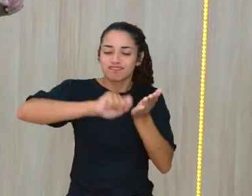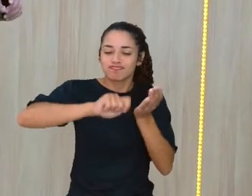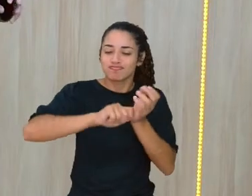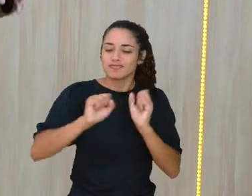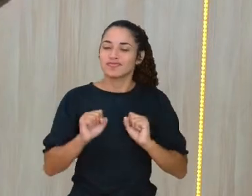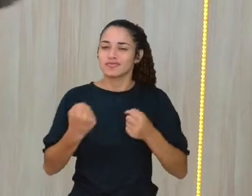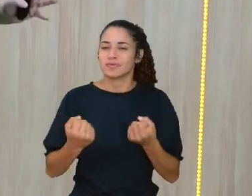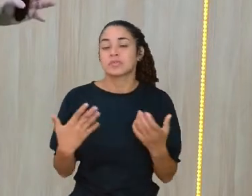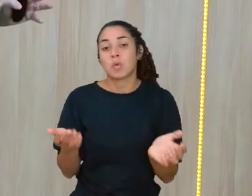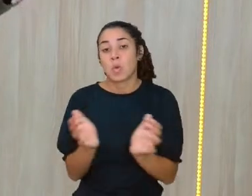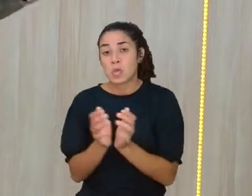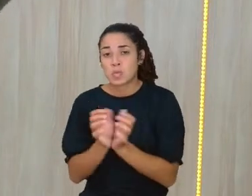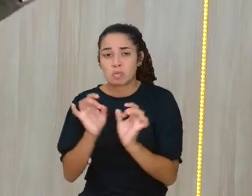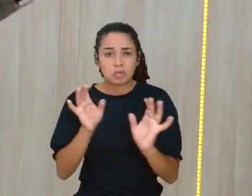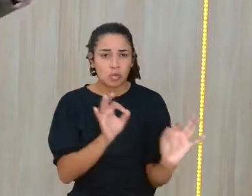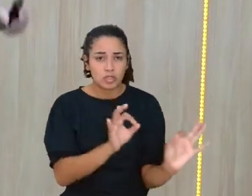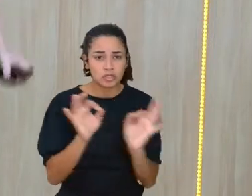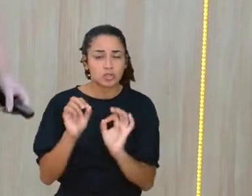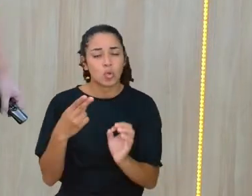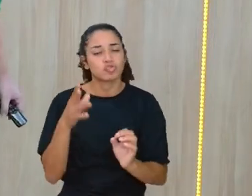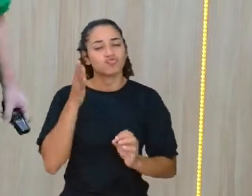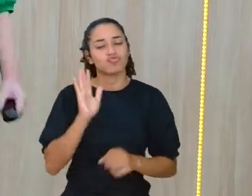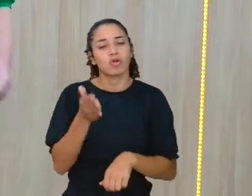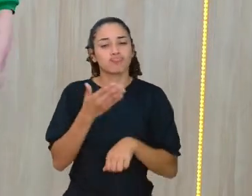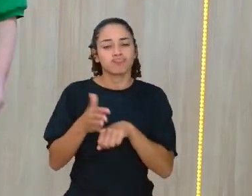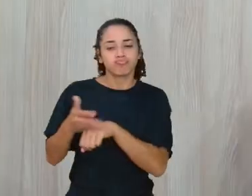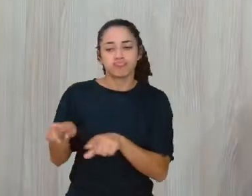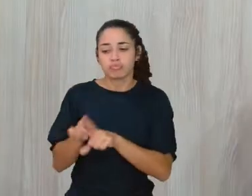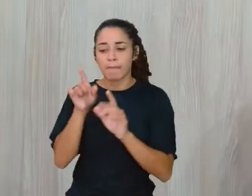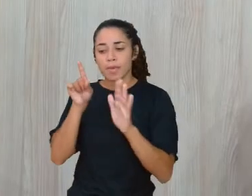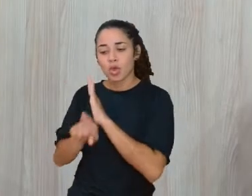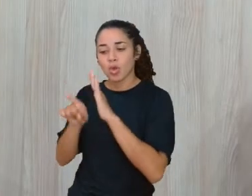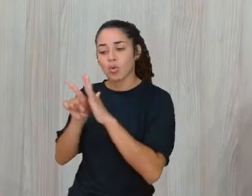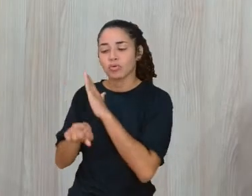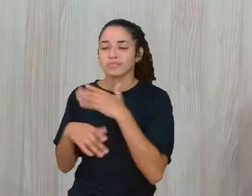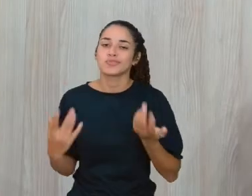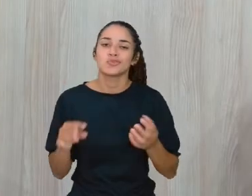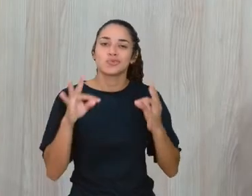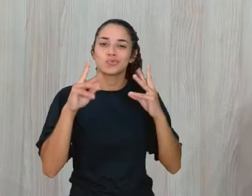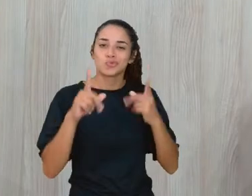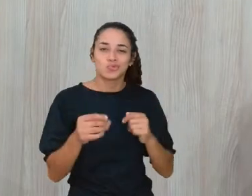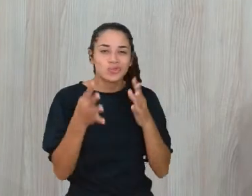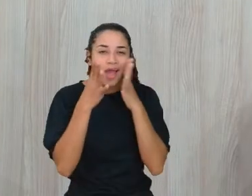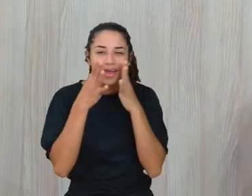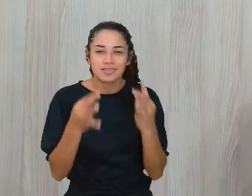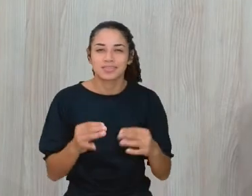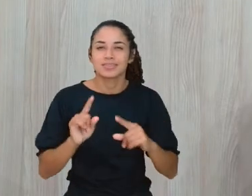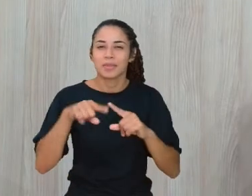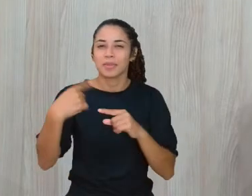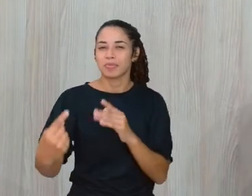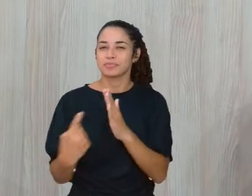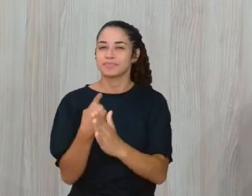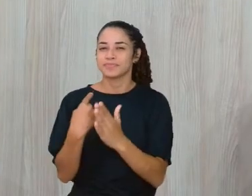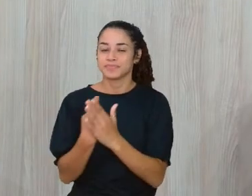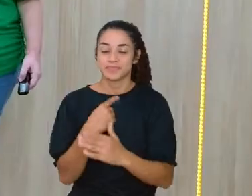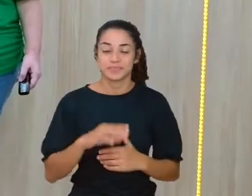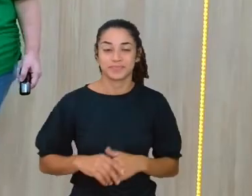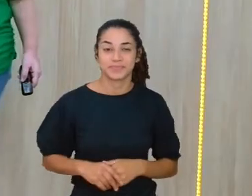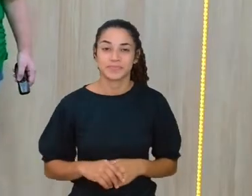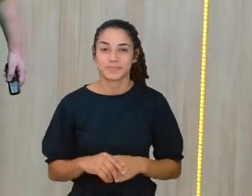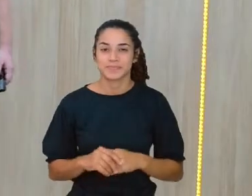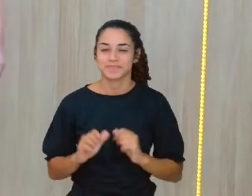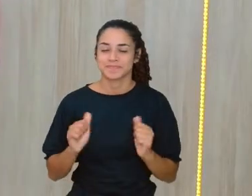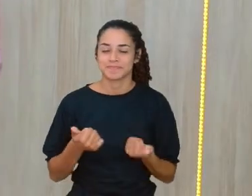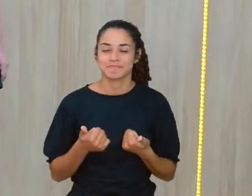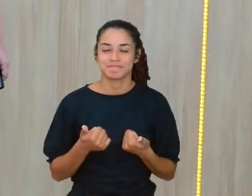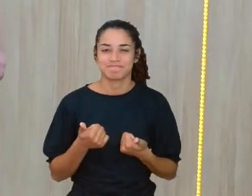a turma está só assistindo ou já está fazendo pergunta, professora Marta? Estão todos atentos. Daqui a pouco começam as perguntas.